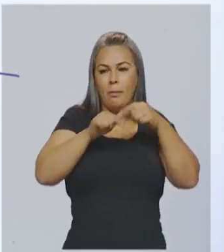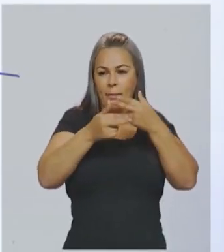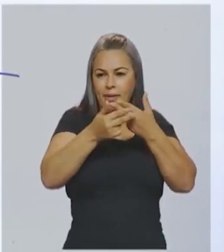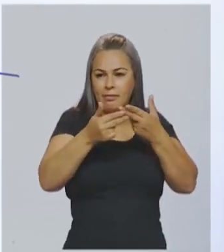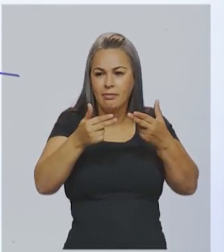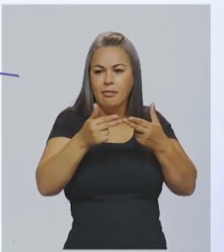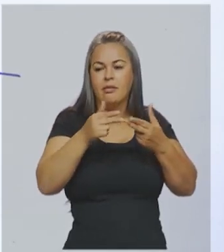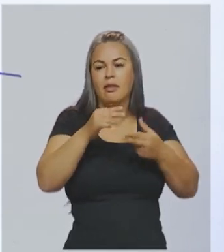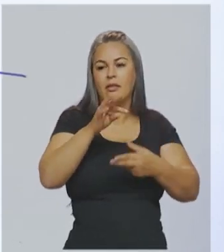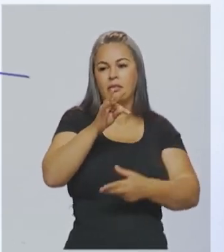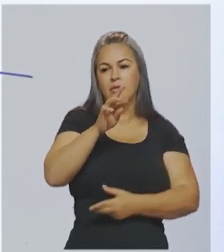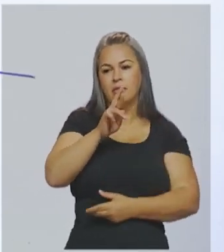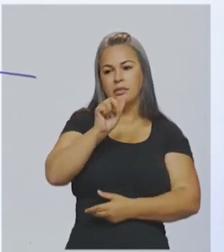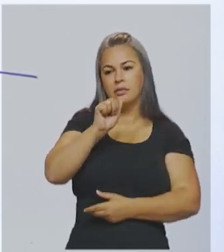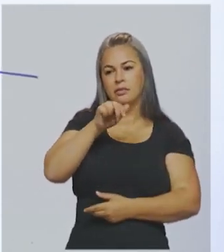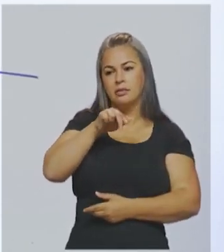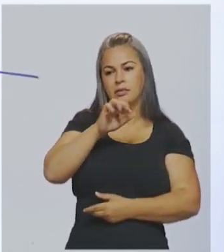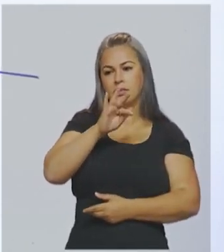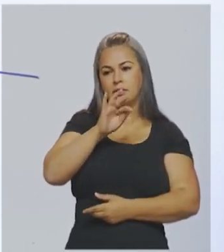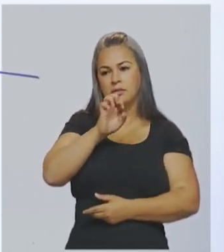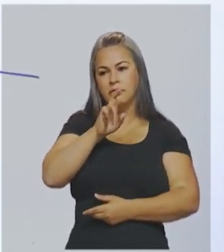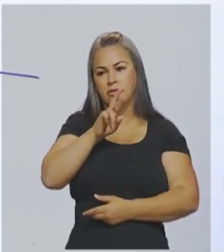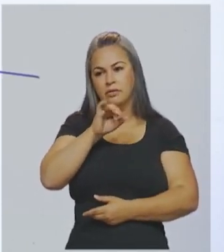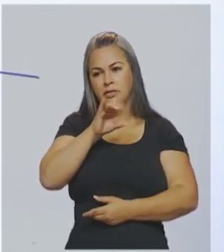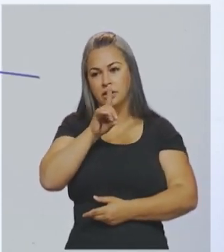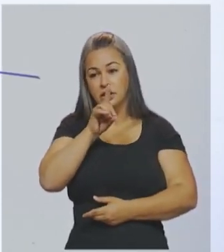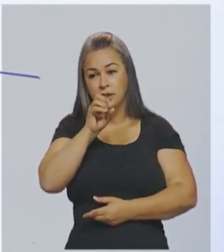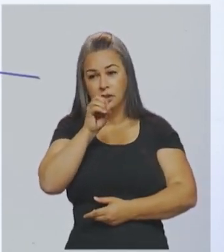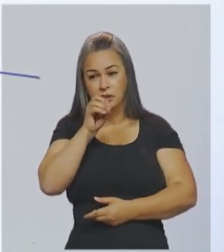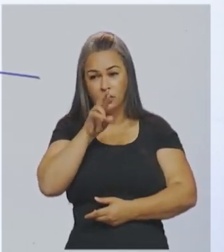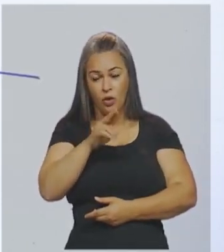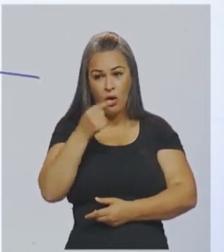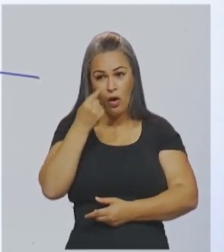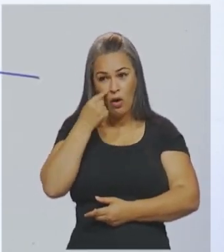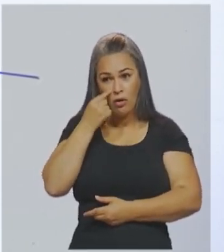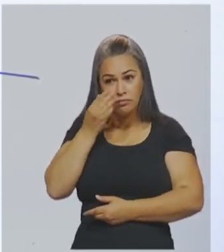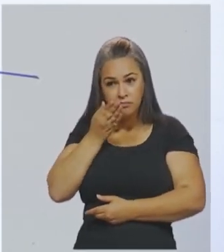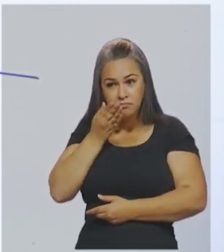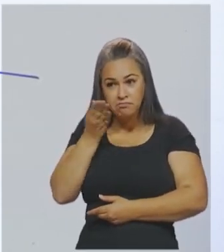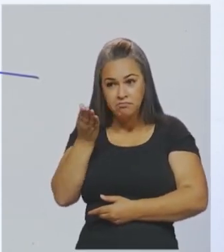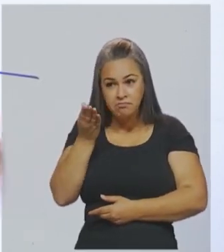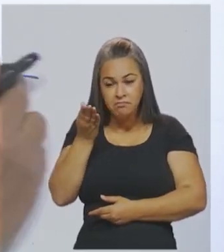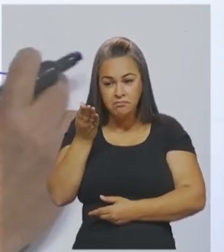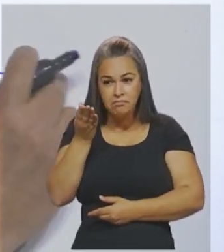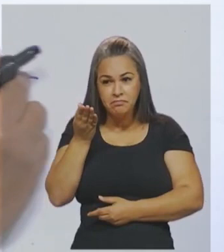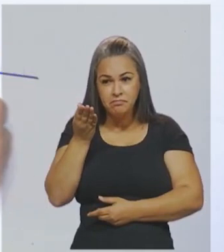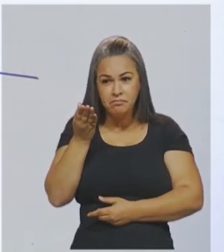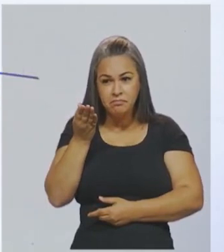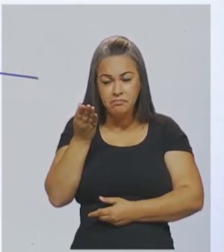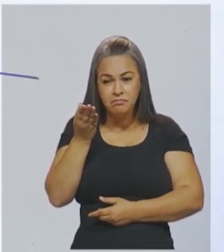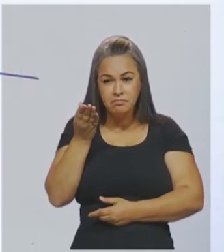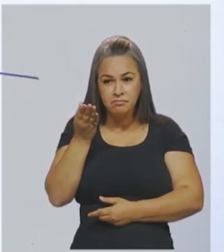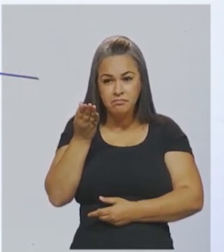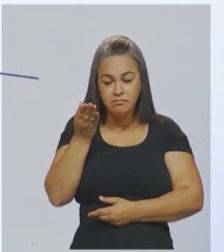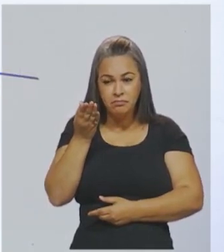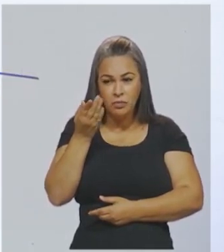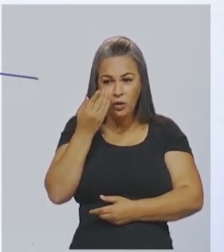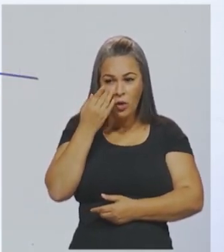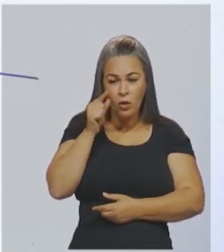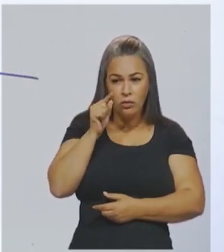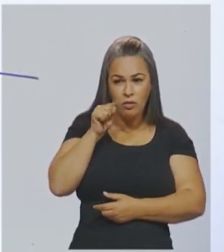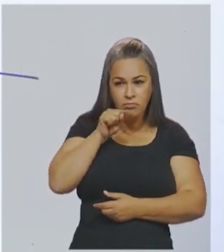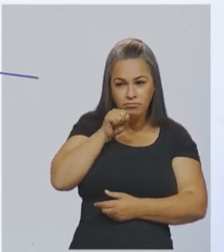vértice do ângulo, no pontinho do vértice do ângulo. Vou pôr um lado do